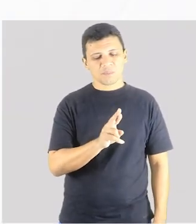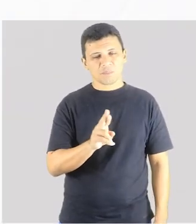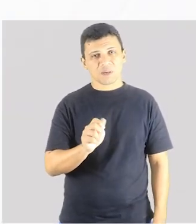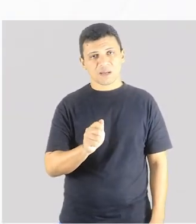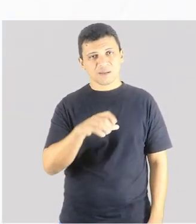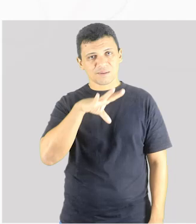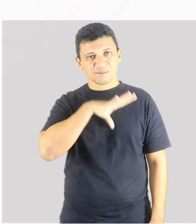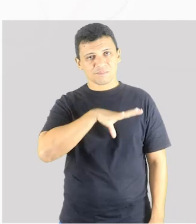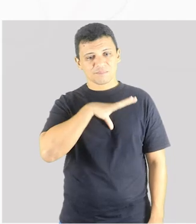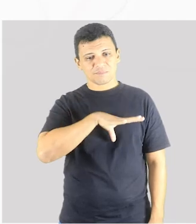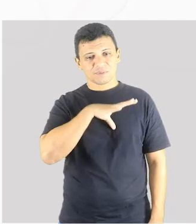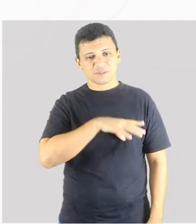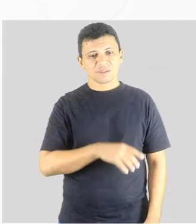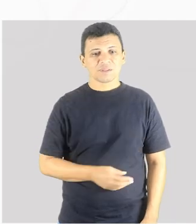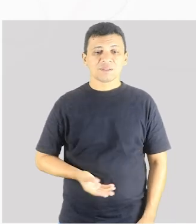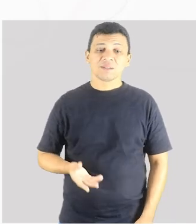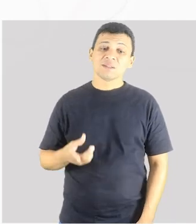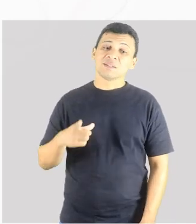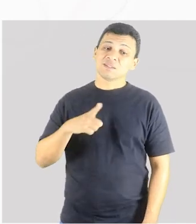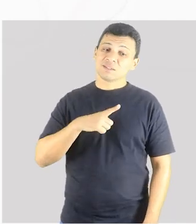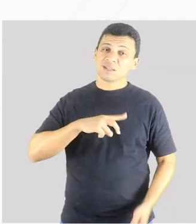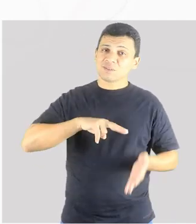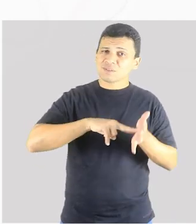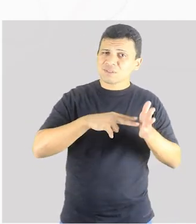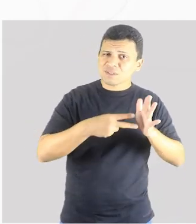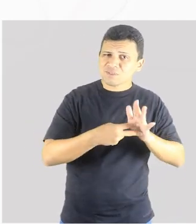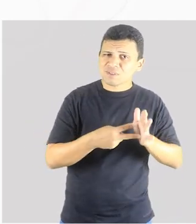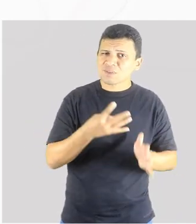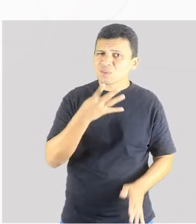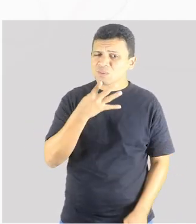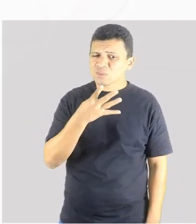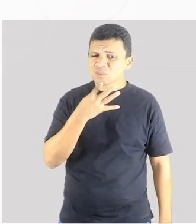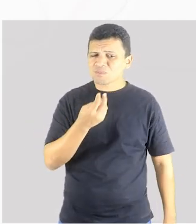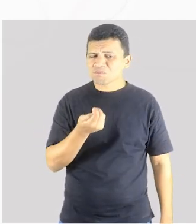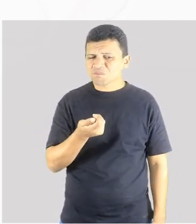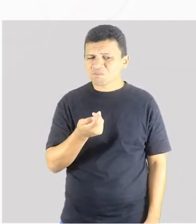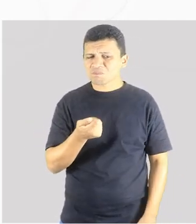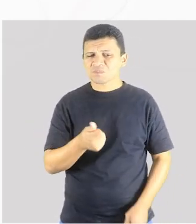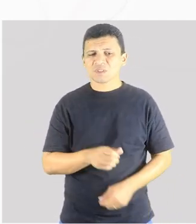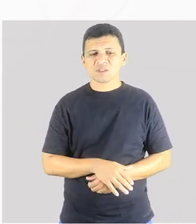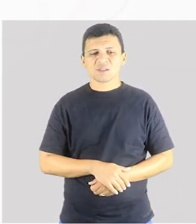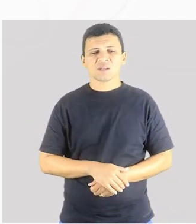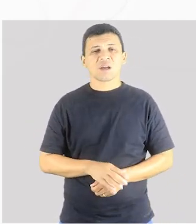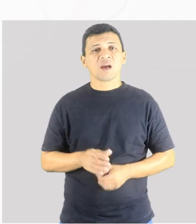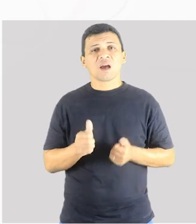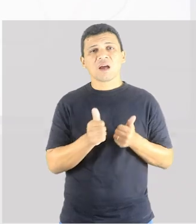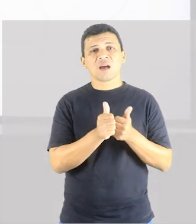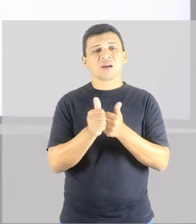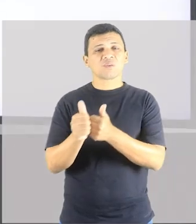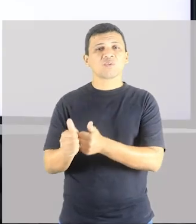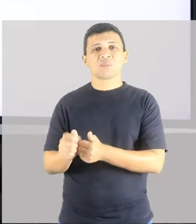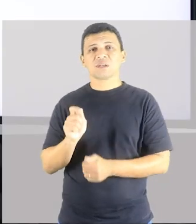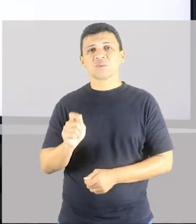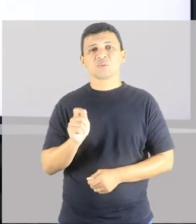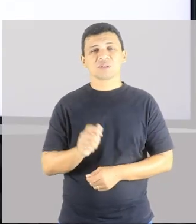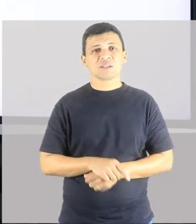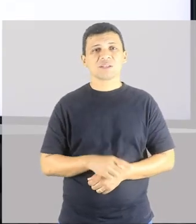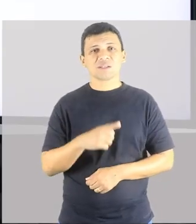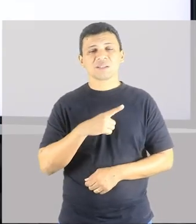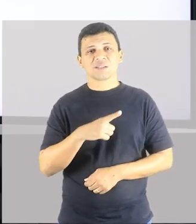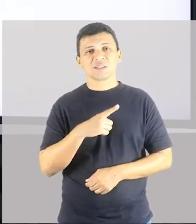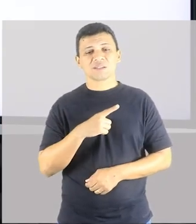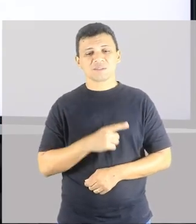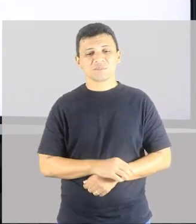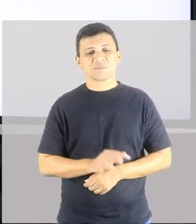sentido, que aí é menos conhecido, que é quando você utiliza a palavra bar acompanhada do artigo